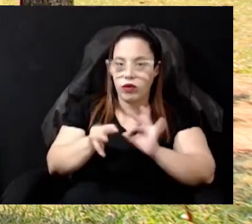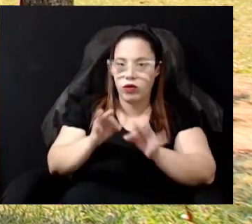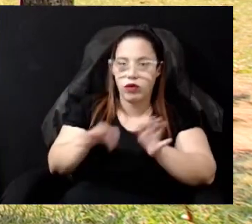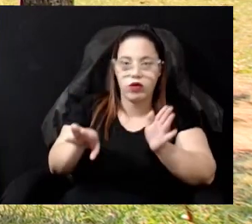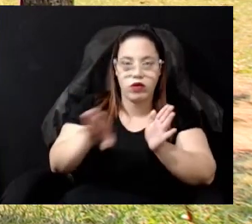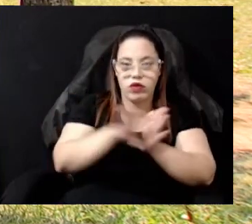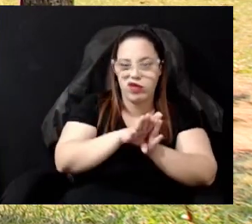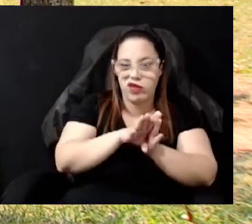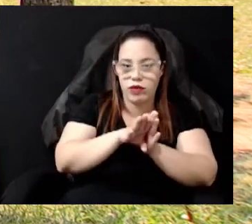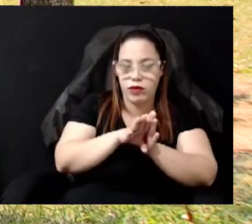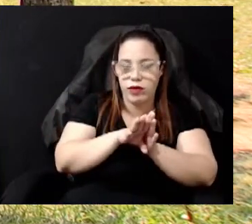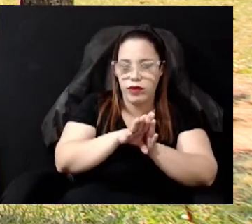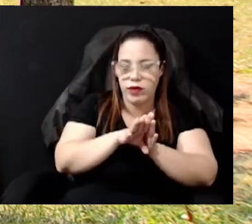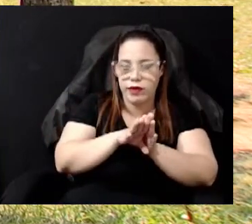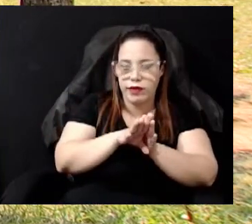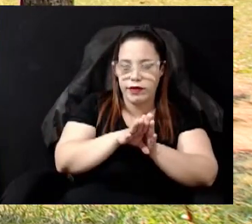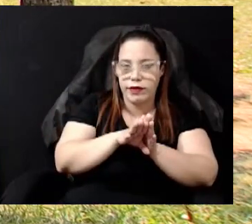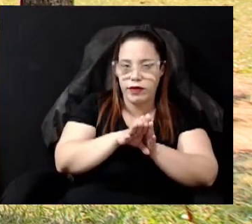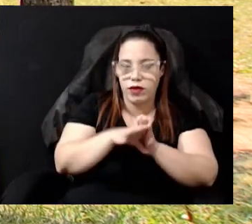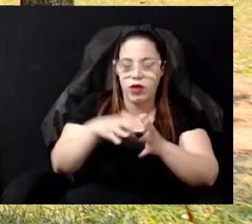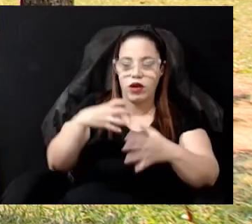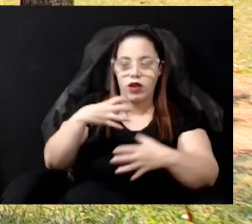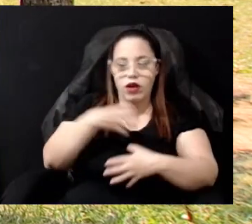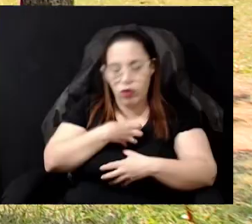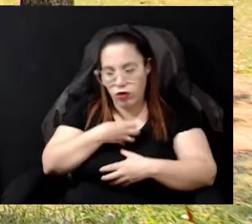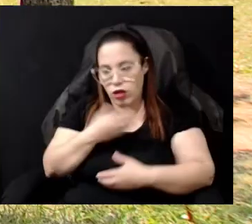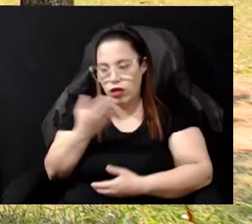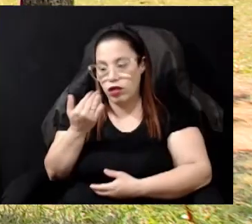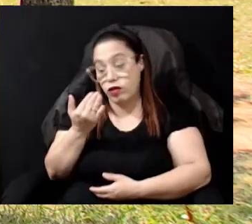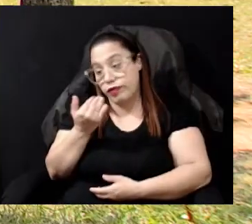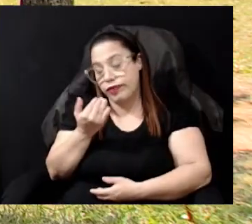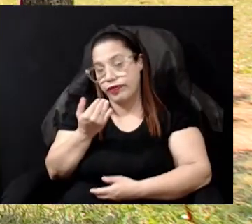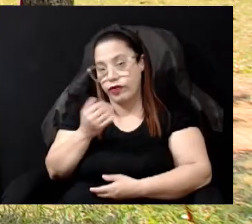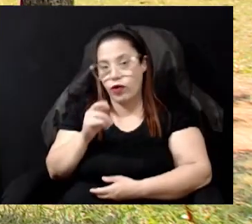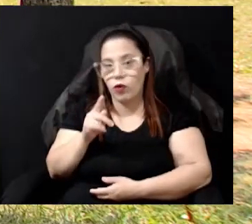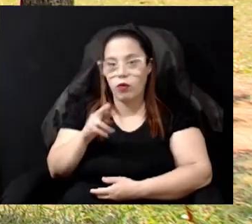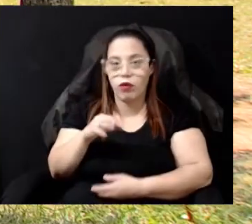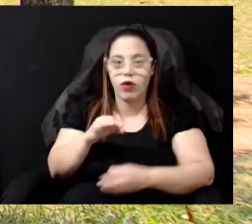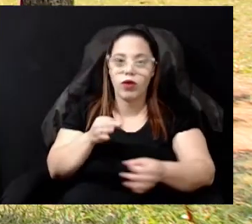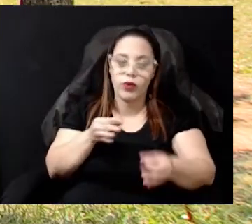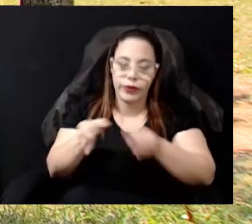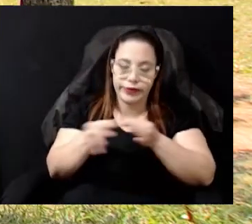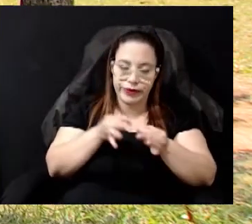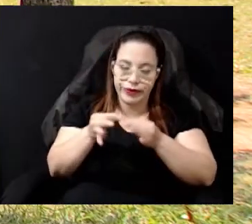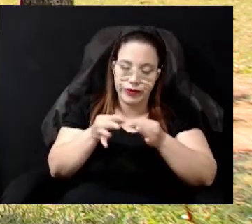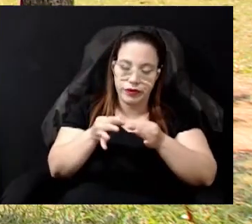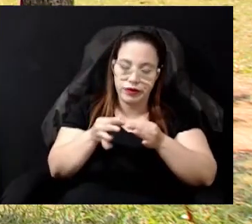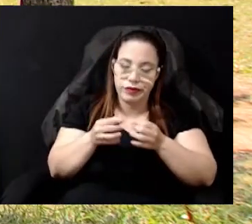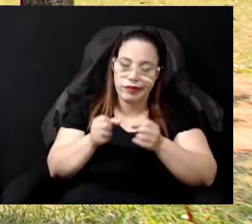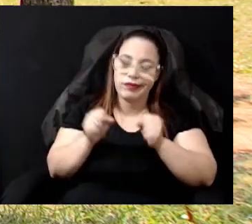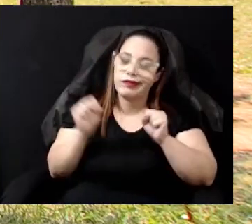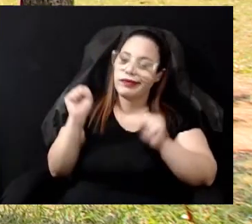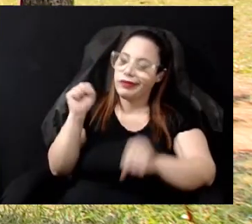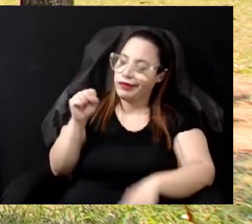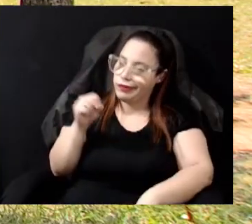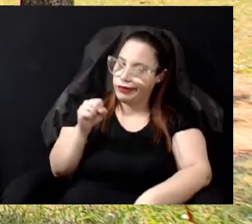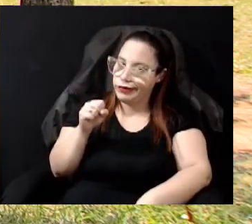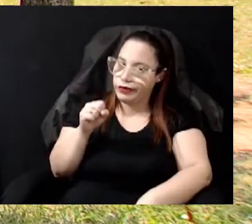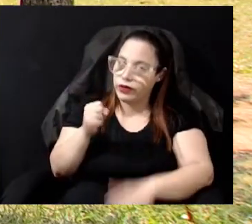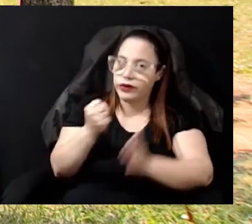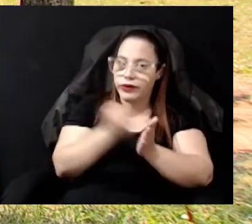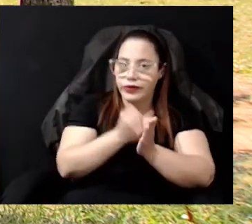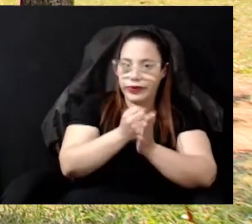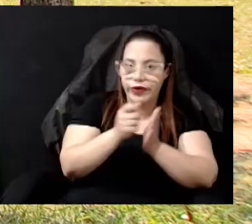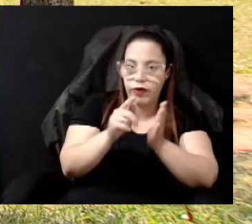ela não sente fome, ela é um peso controlado, mas ela ainda assim tem o símbolo da luva, que desde o início do